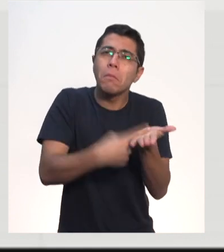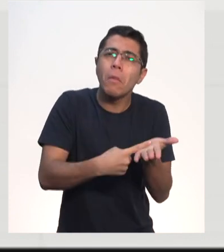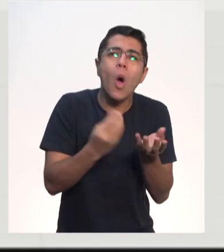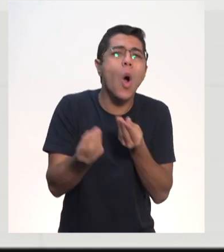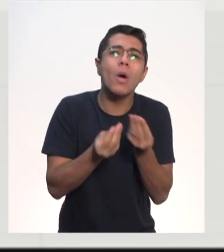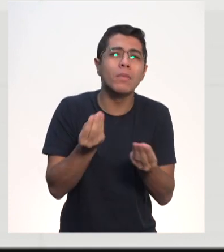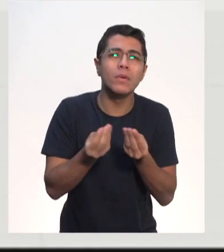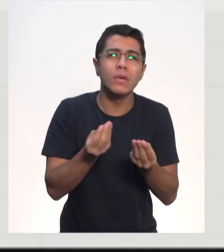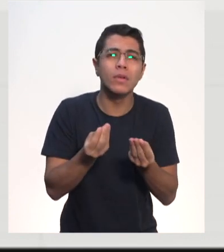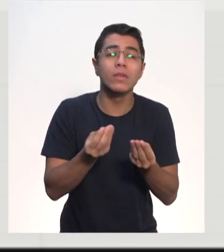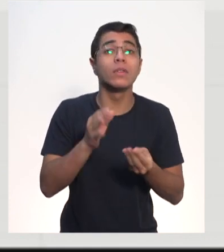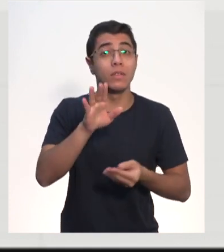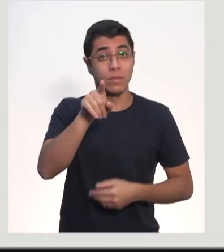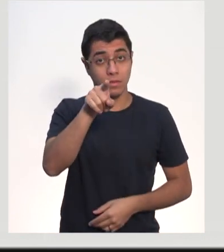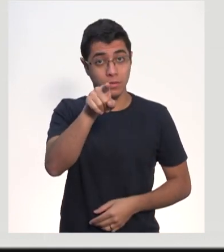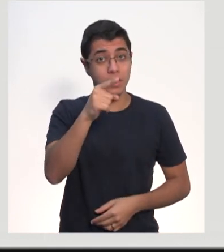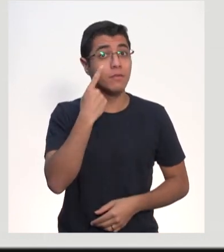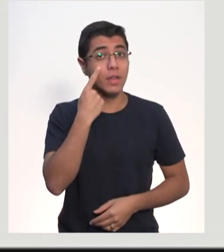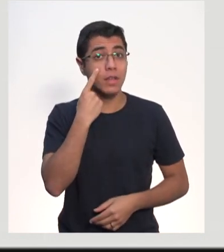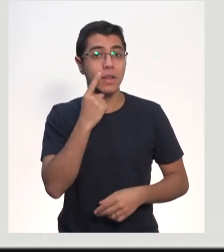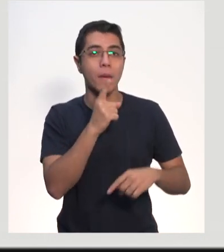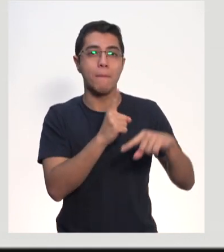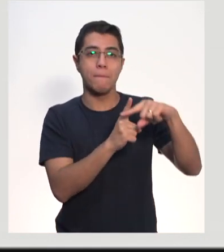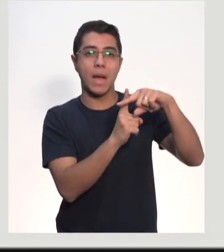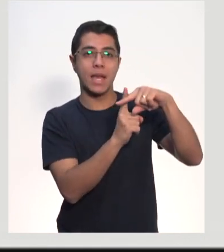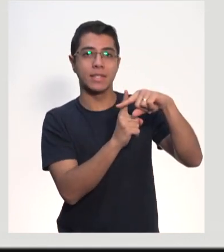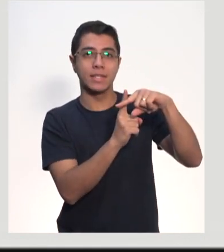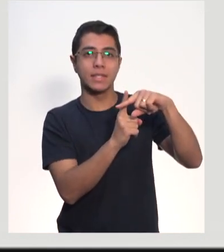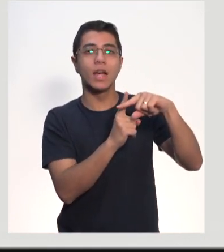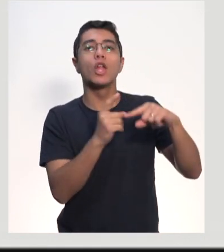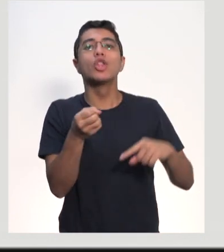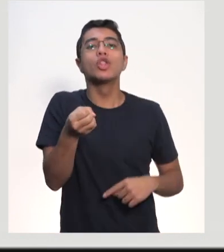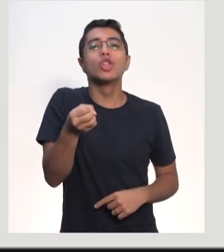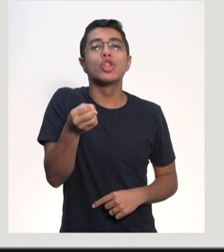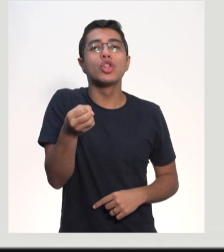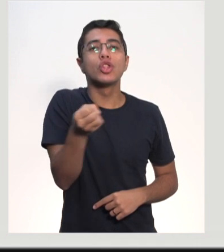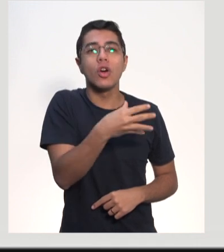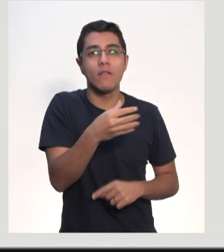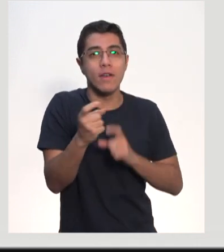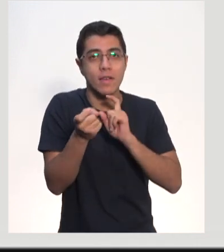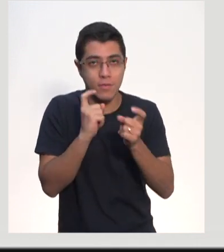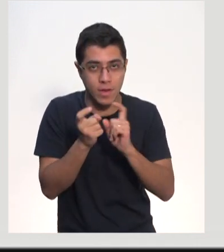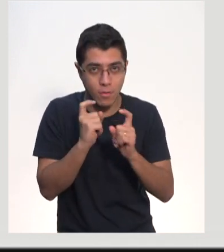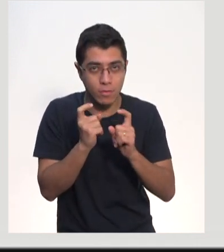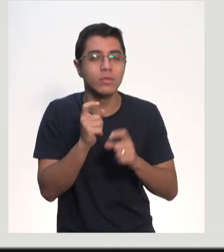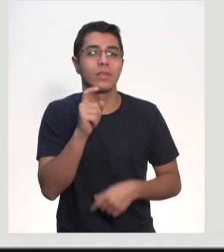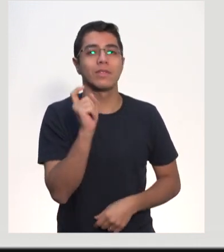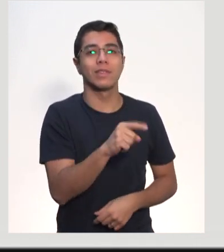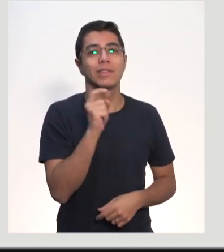selecione aqui Mais Nova Reunião, você adiciona o assunto,